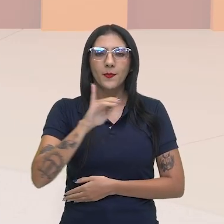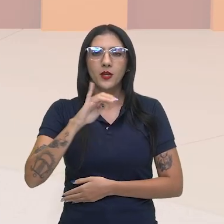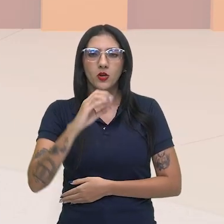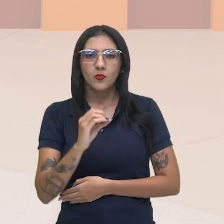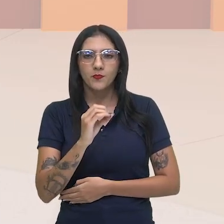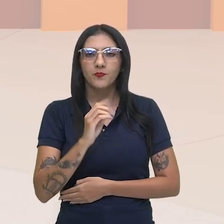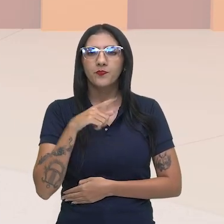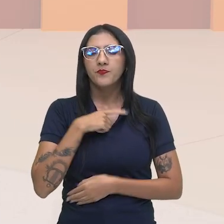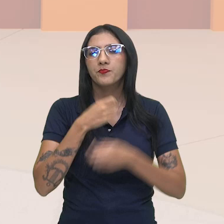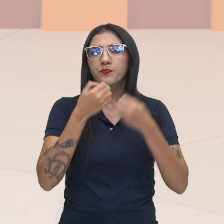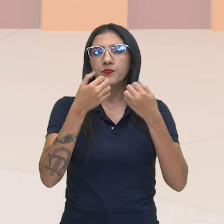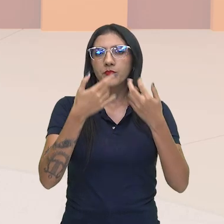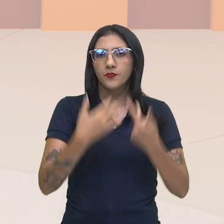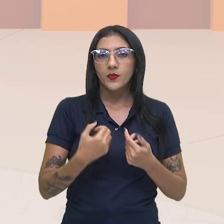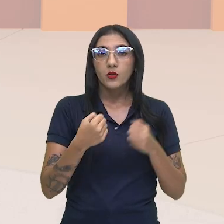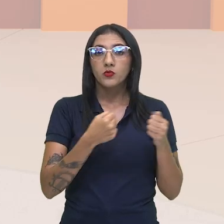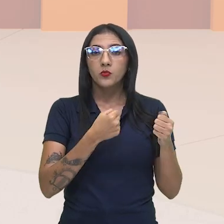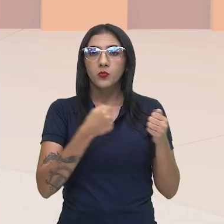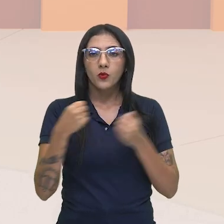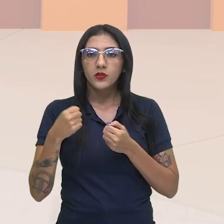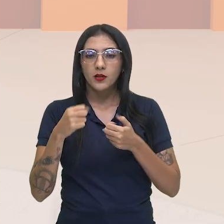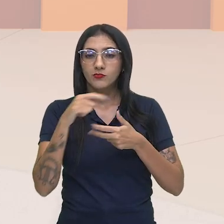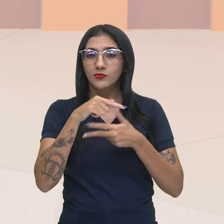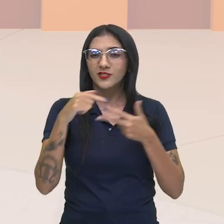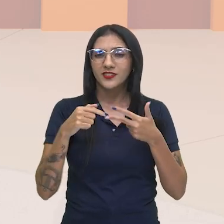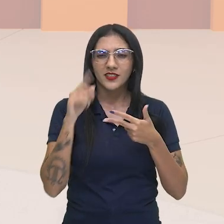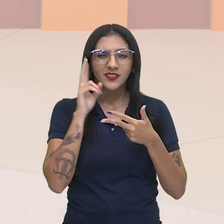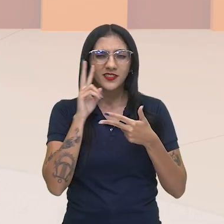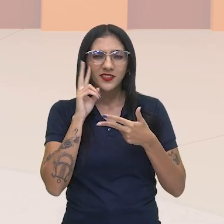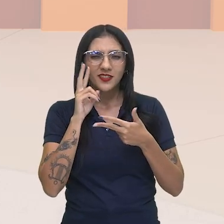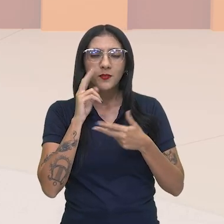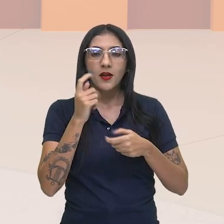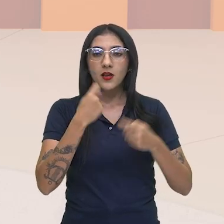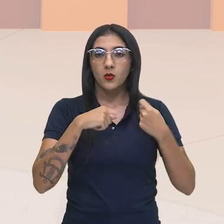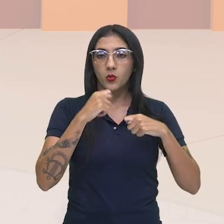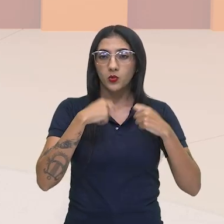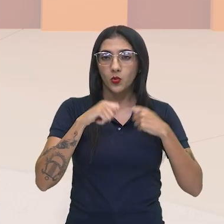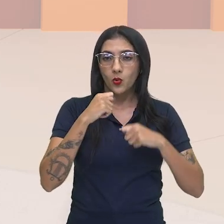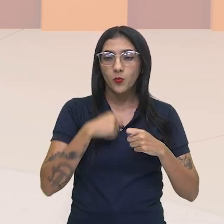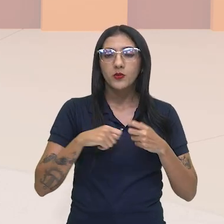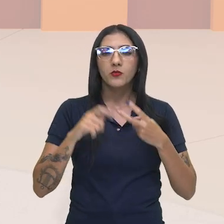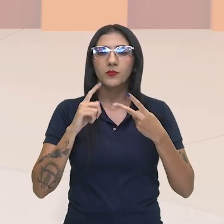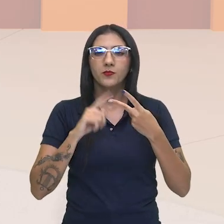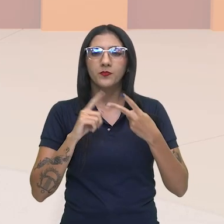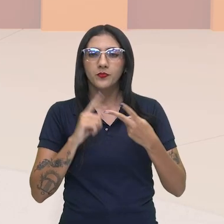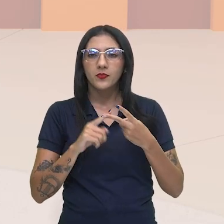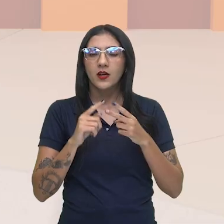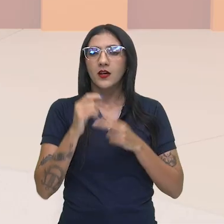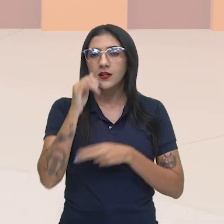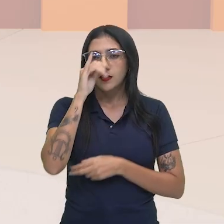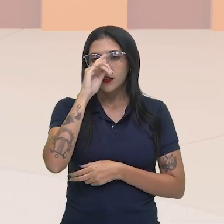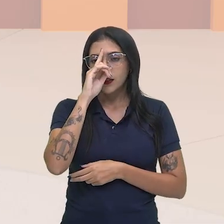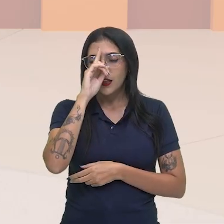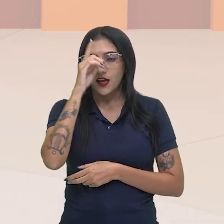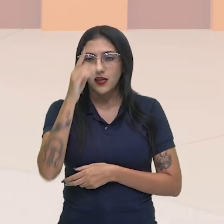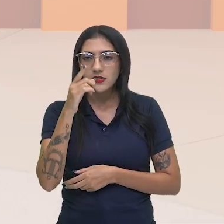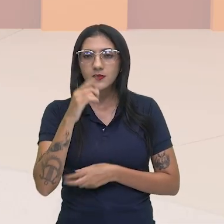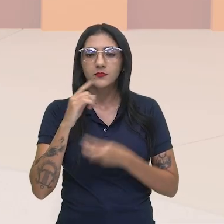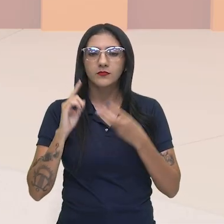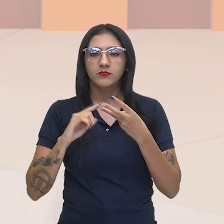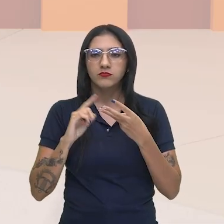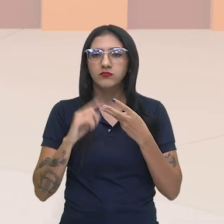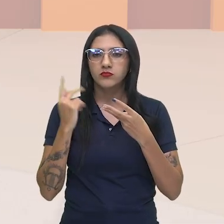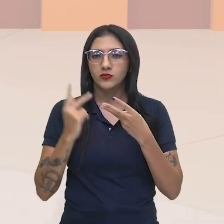do poder econômico, do poder ideológico e do poder político como um todo. Passamos ali